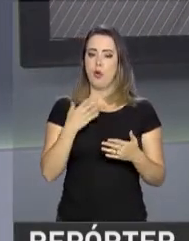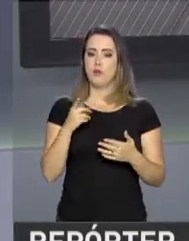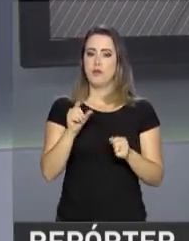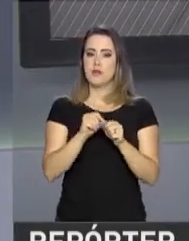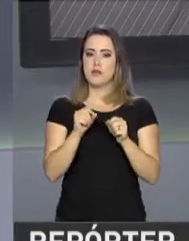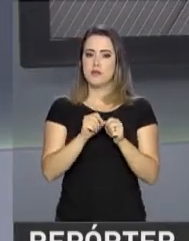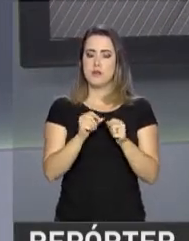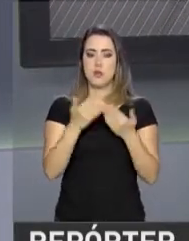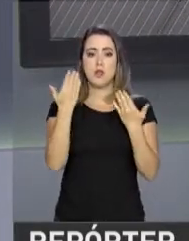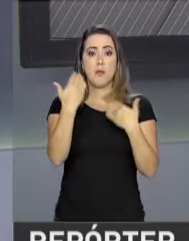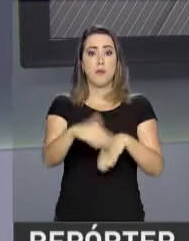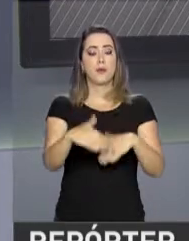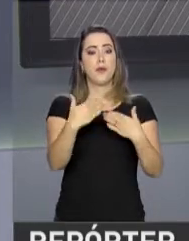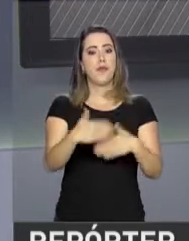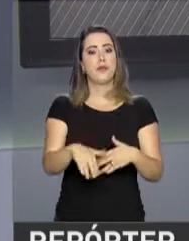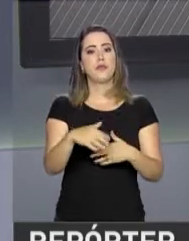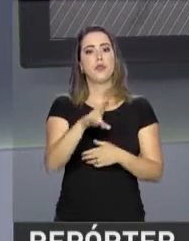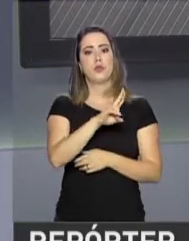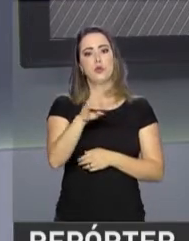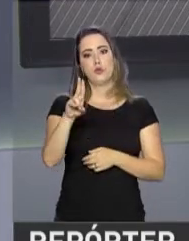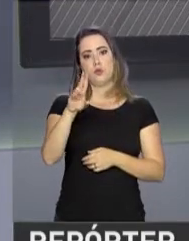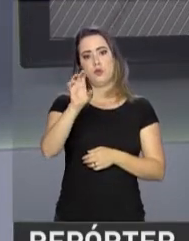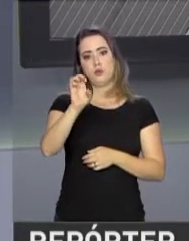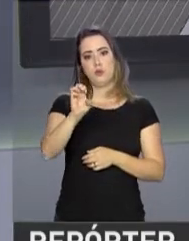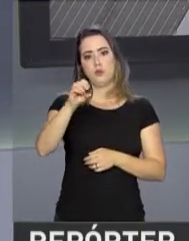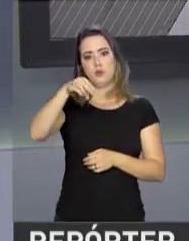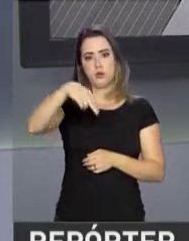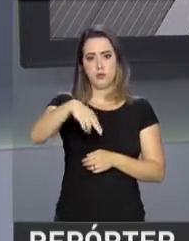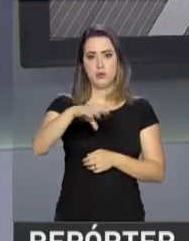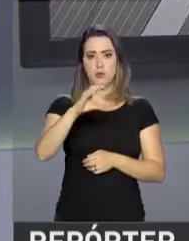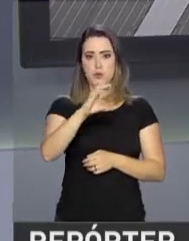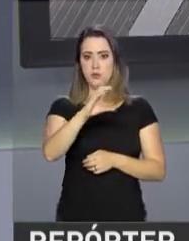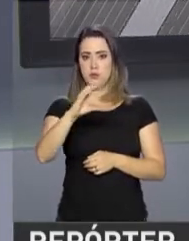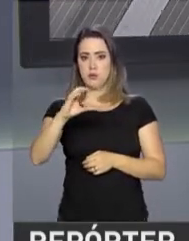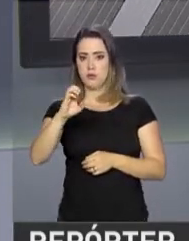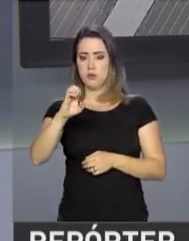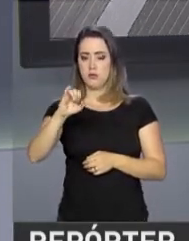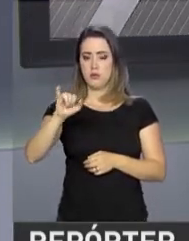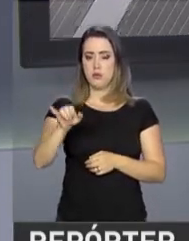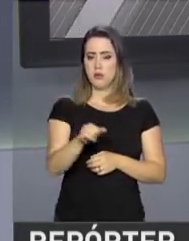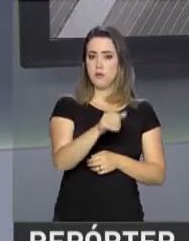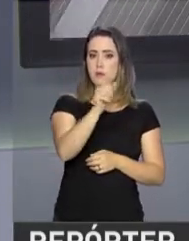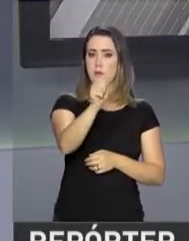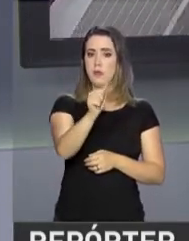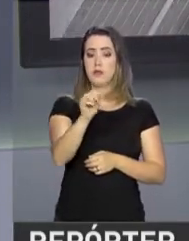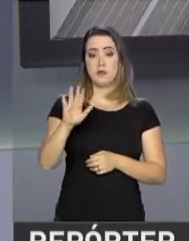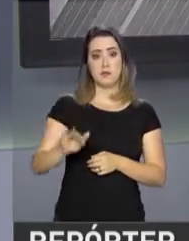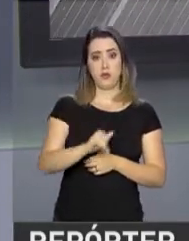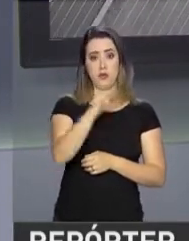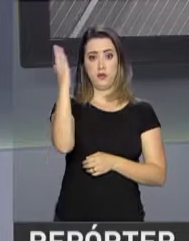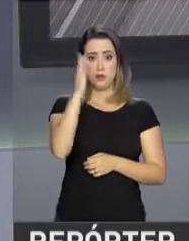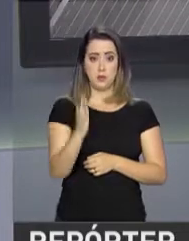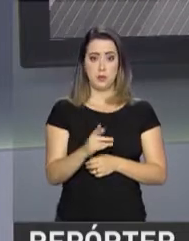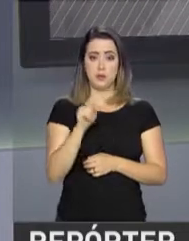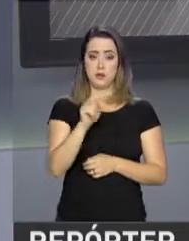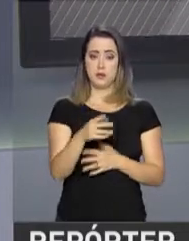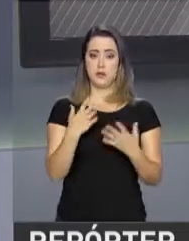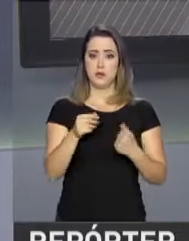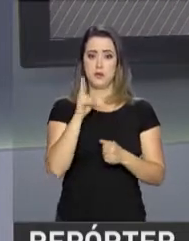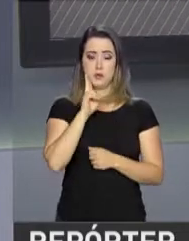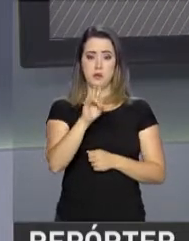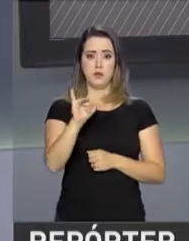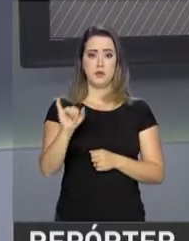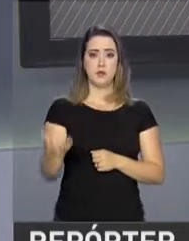isso é preciso prestar o exame nacional para certificação de competências de jovens e adultos no exterior ou seja nós vamos então